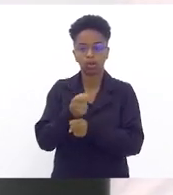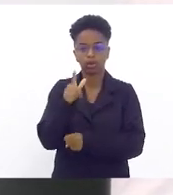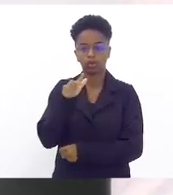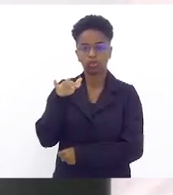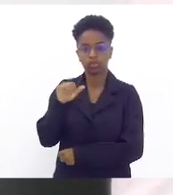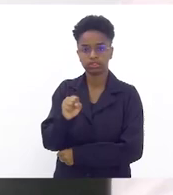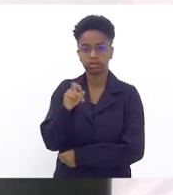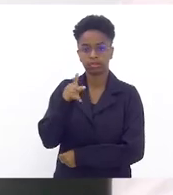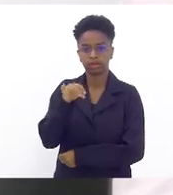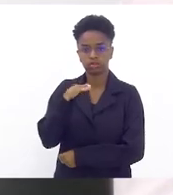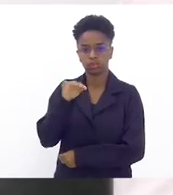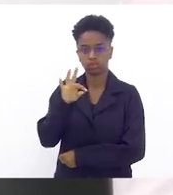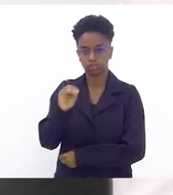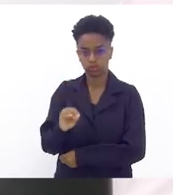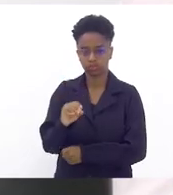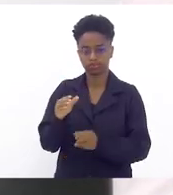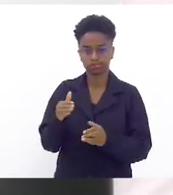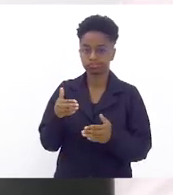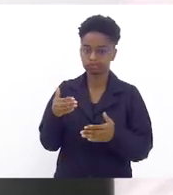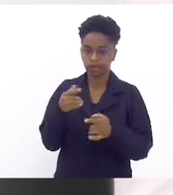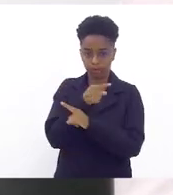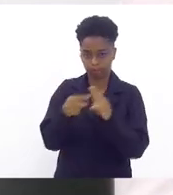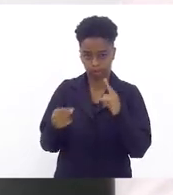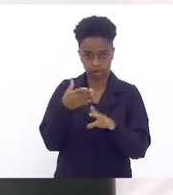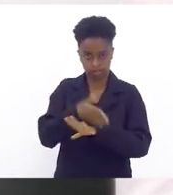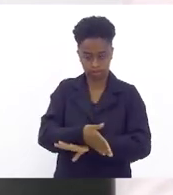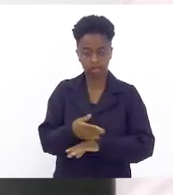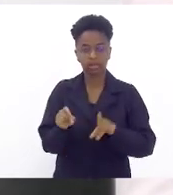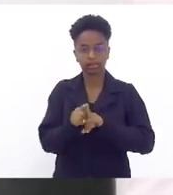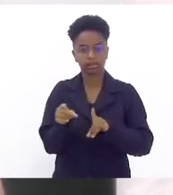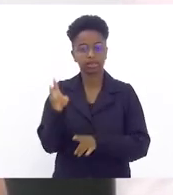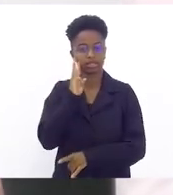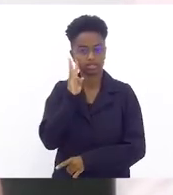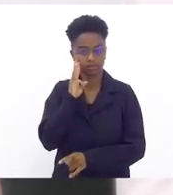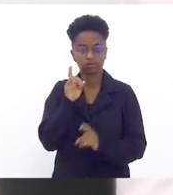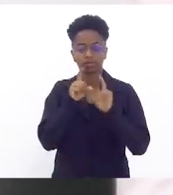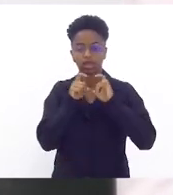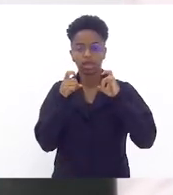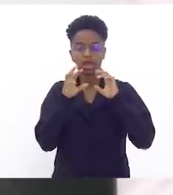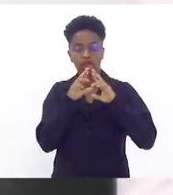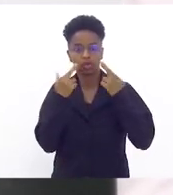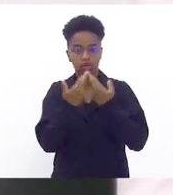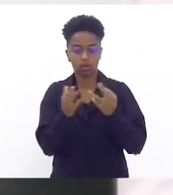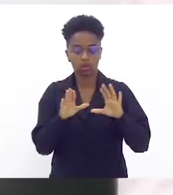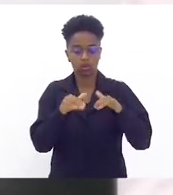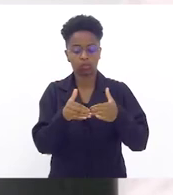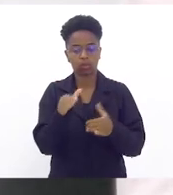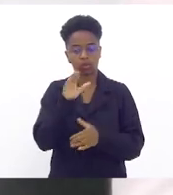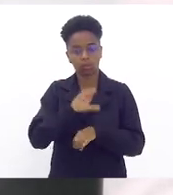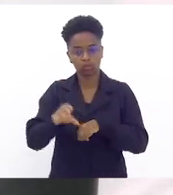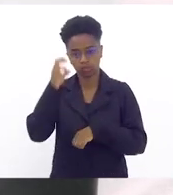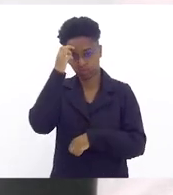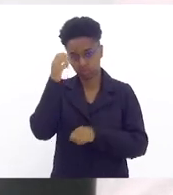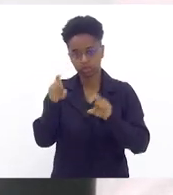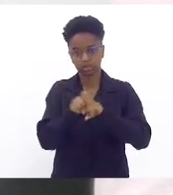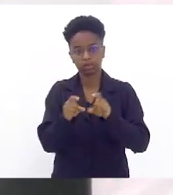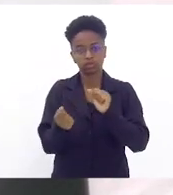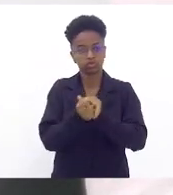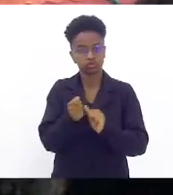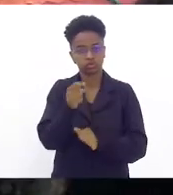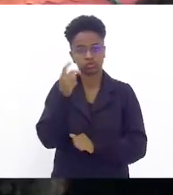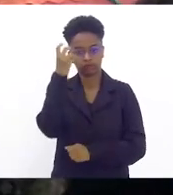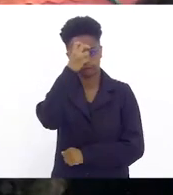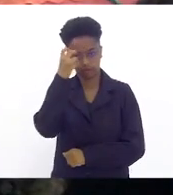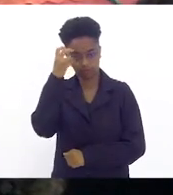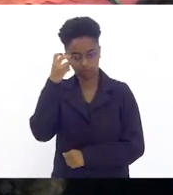que está interditado na terça-feira tivemos uma reunião com a comissão de Cultura Presidente Verônica